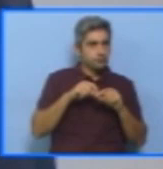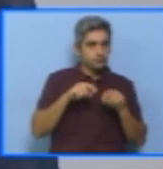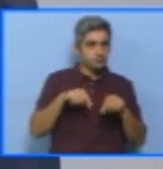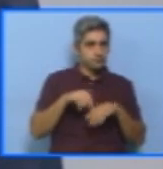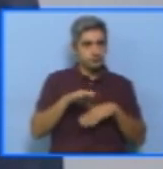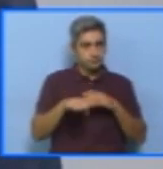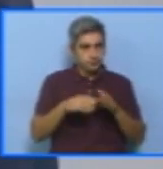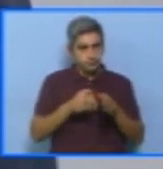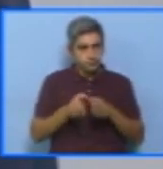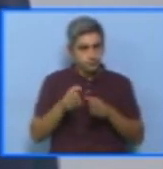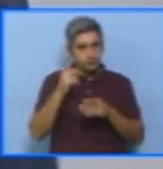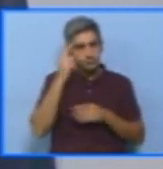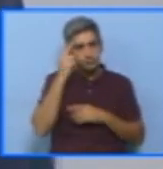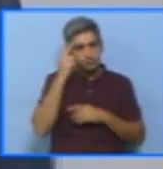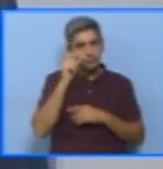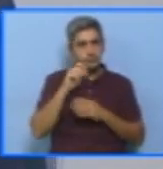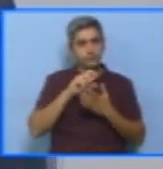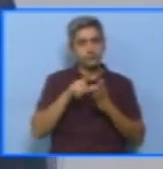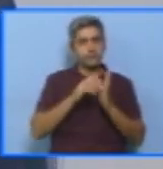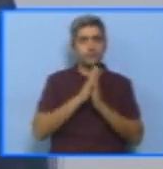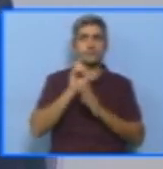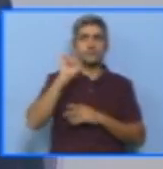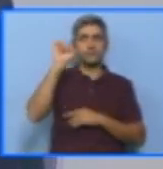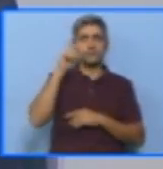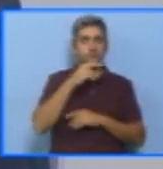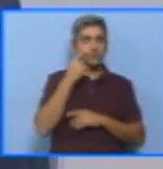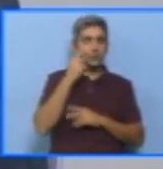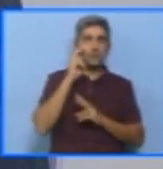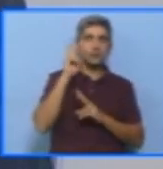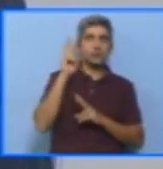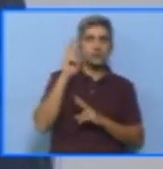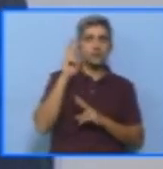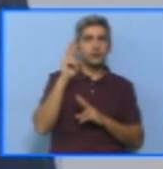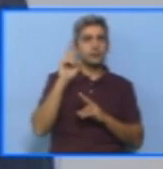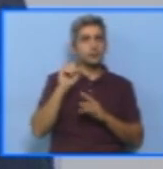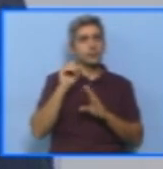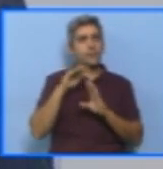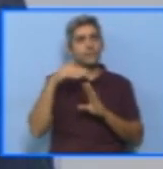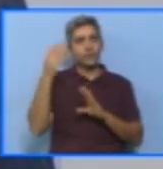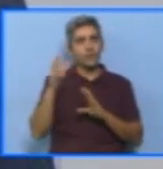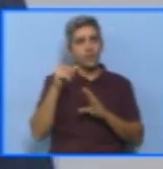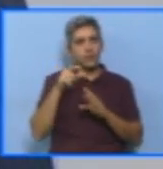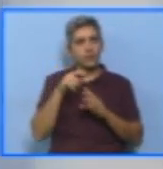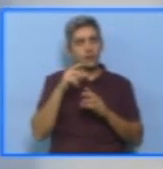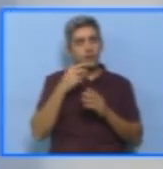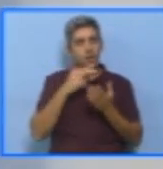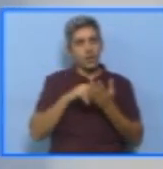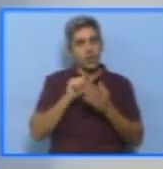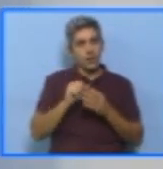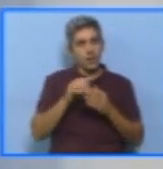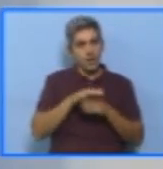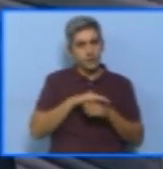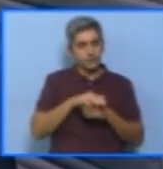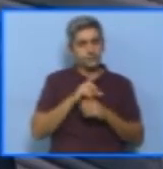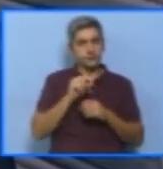passos, e ao mesmo tempo o projeto de Deus que ele reconhece que está fora das suas dimensões.